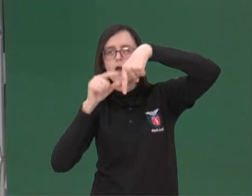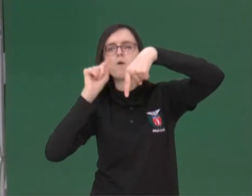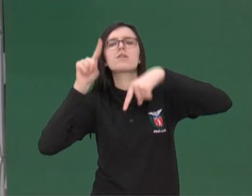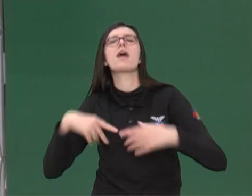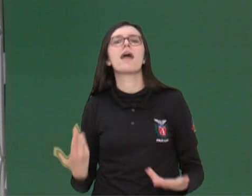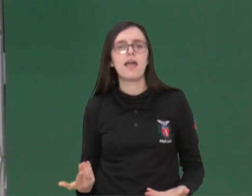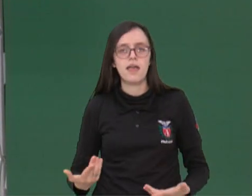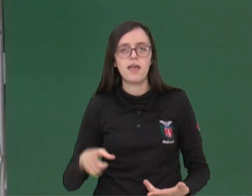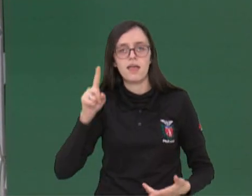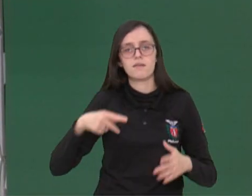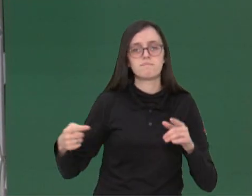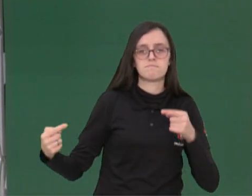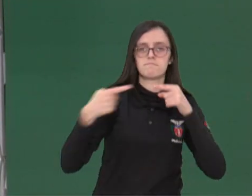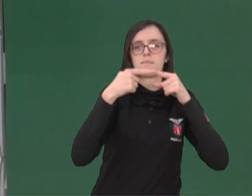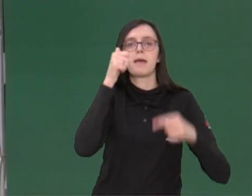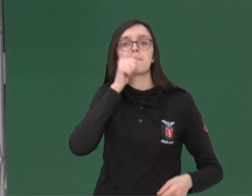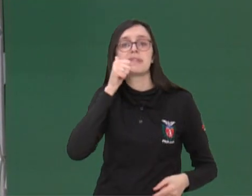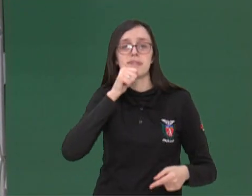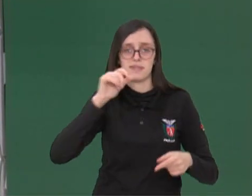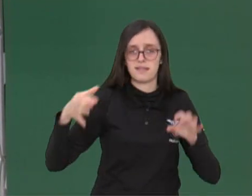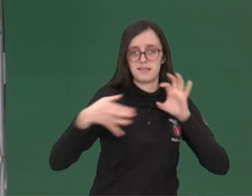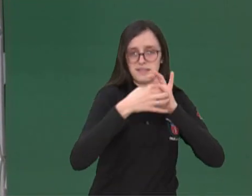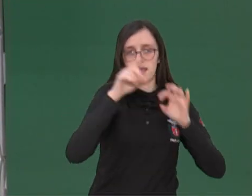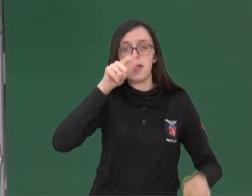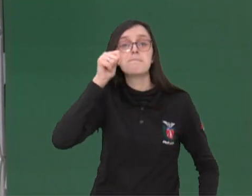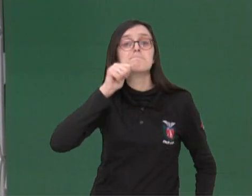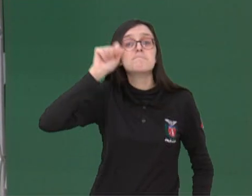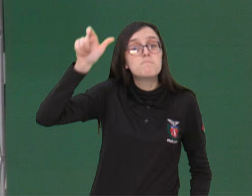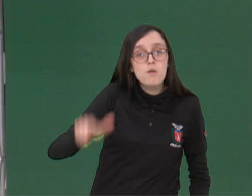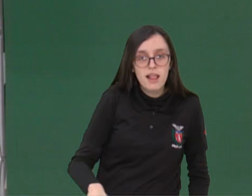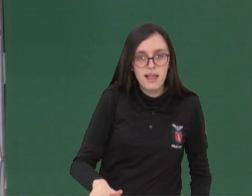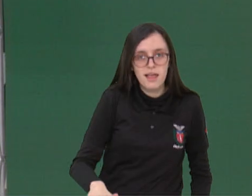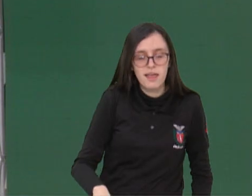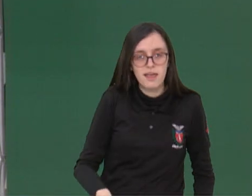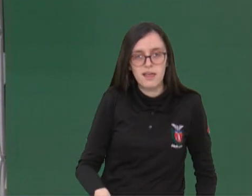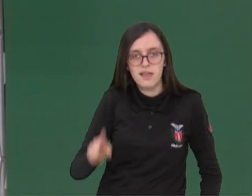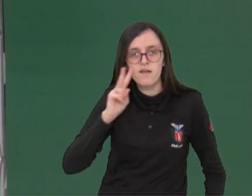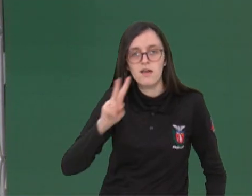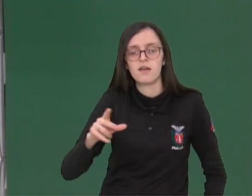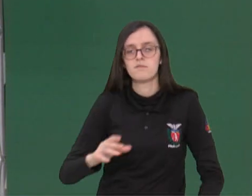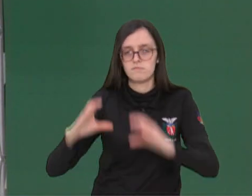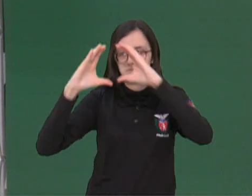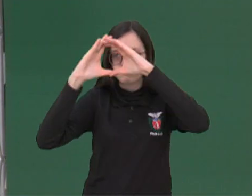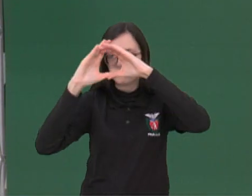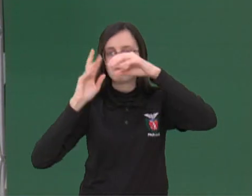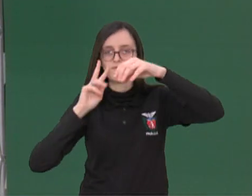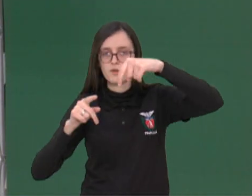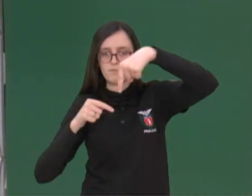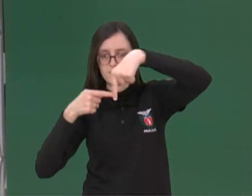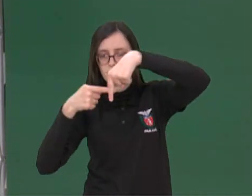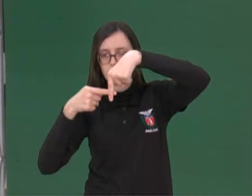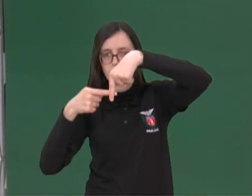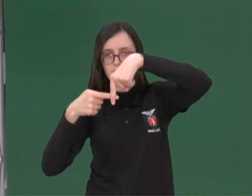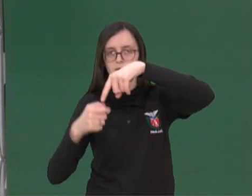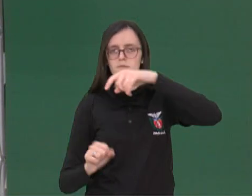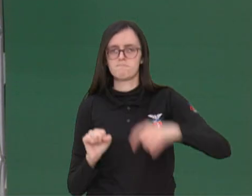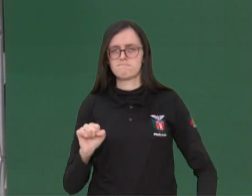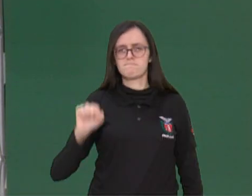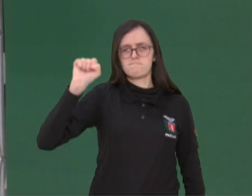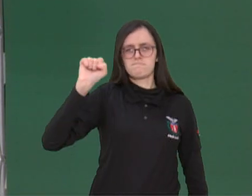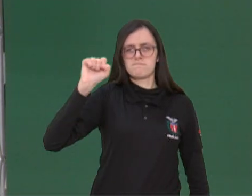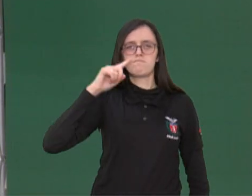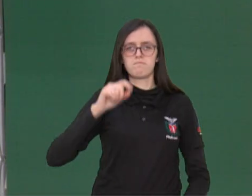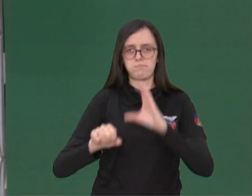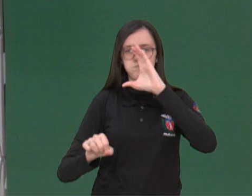ligado ao feminino. Esse símbolo com esse punho fechado dentro, com essa mão fechada,